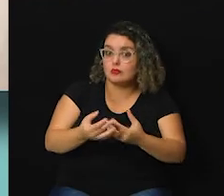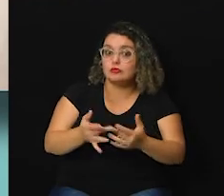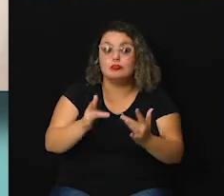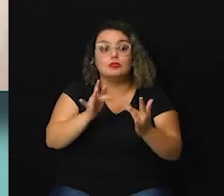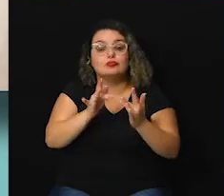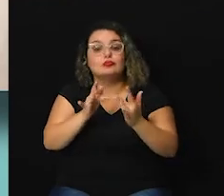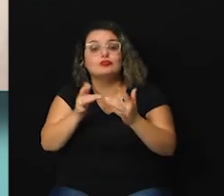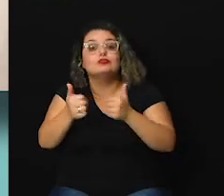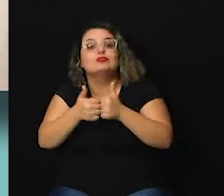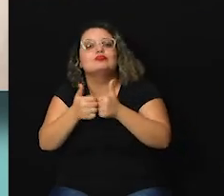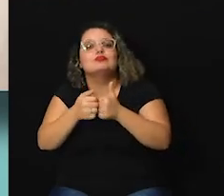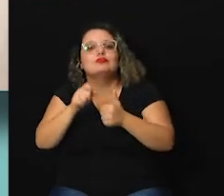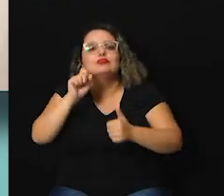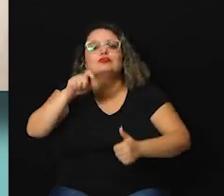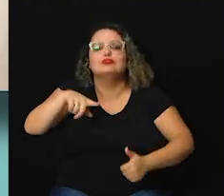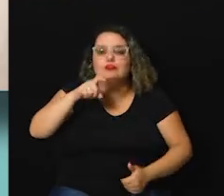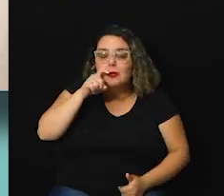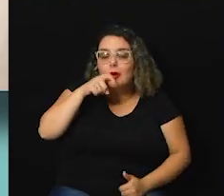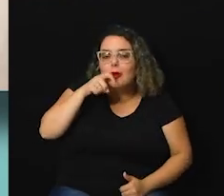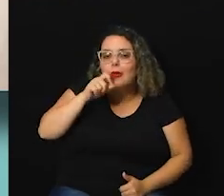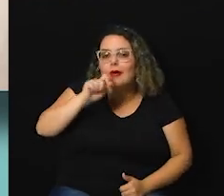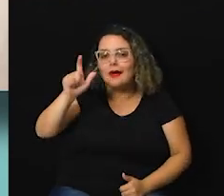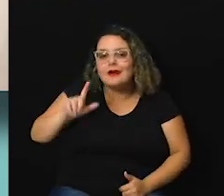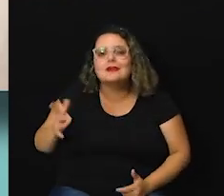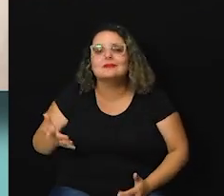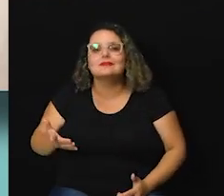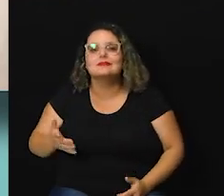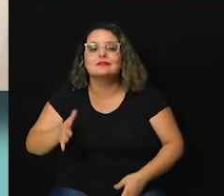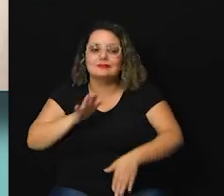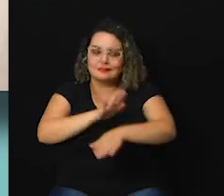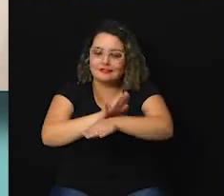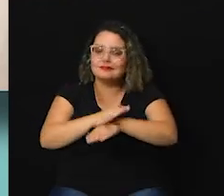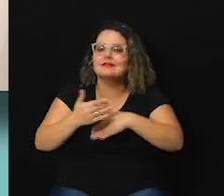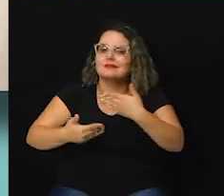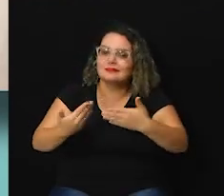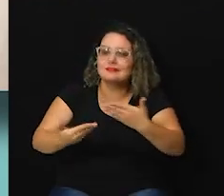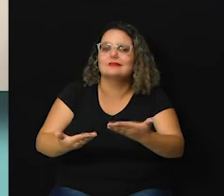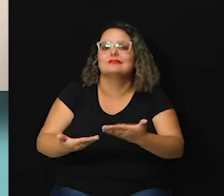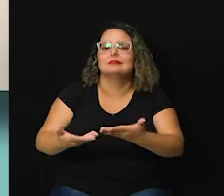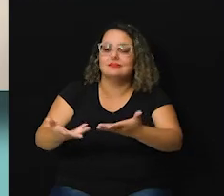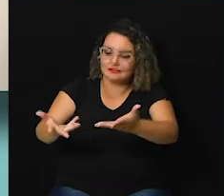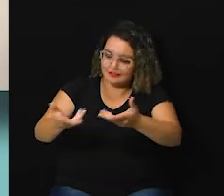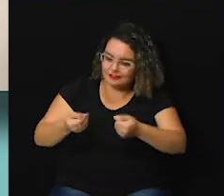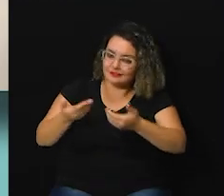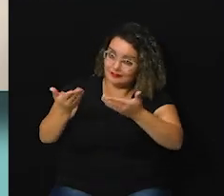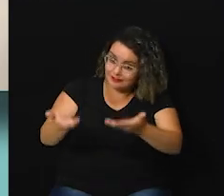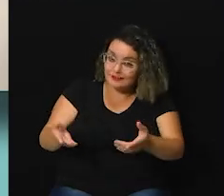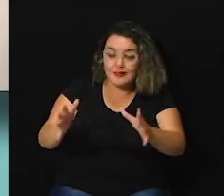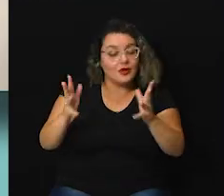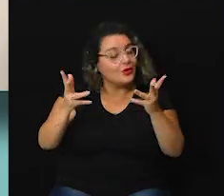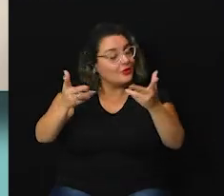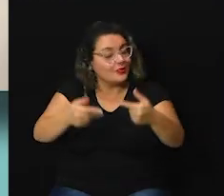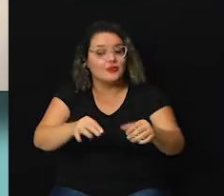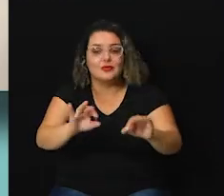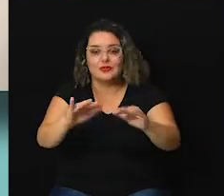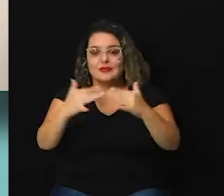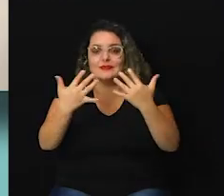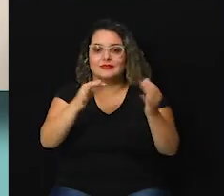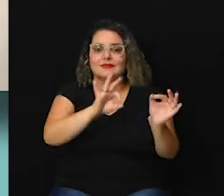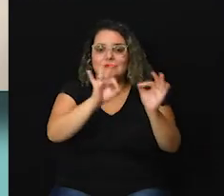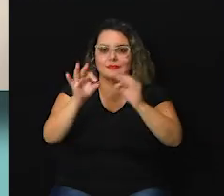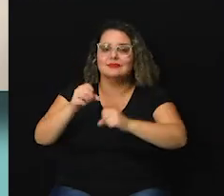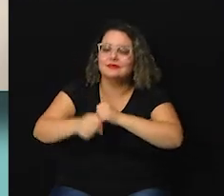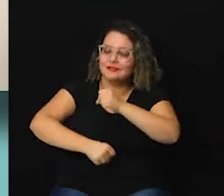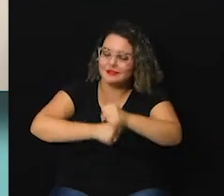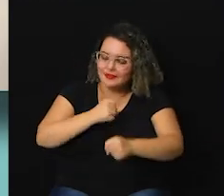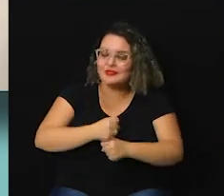informação, ter um contato mais próximo com a arara, ainda contribui com a continuidade das pesquisas. Então, eu convido não só você, mas todos que estão nos